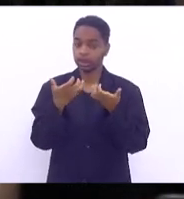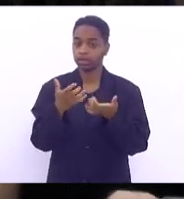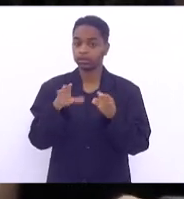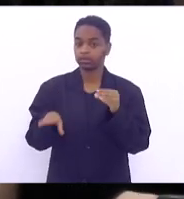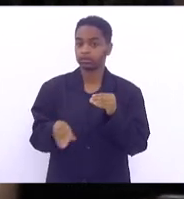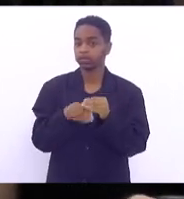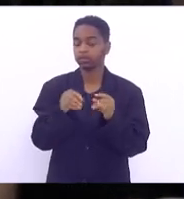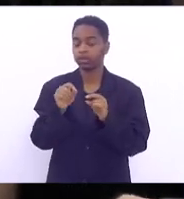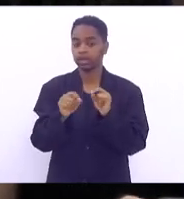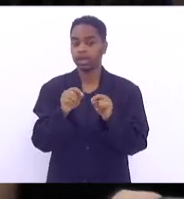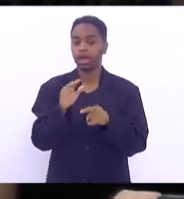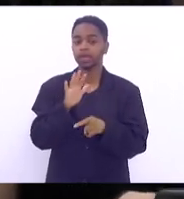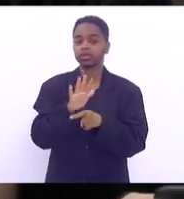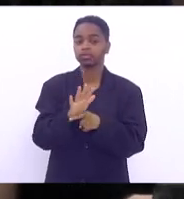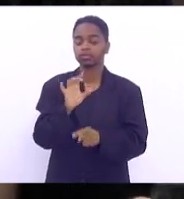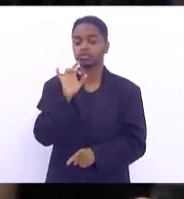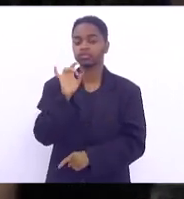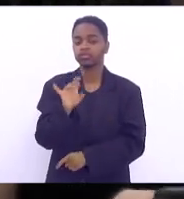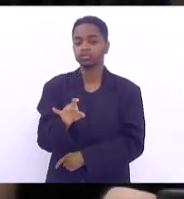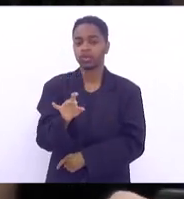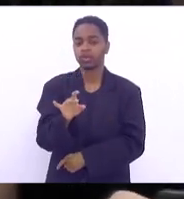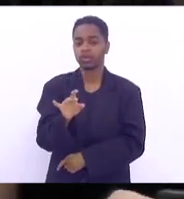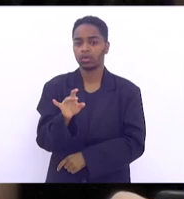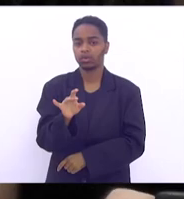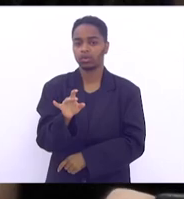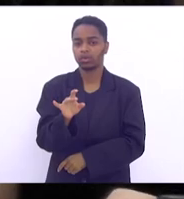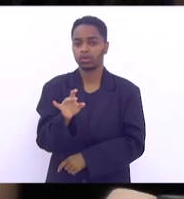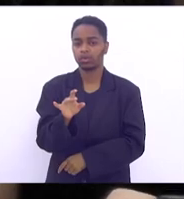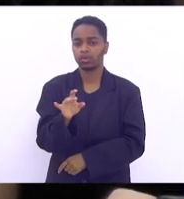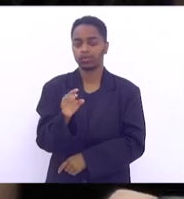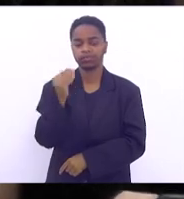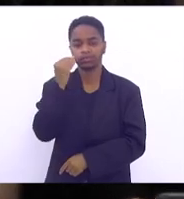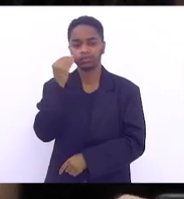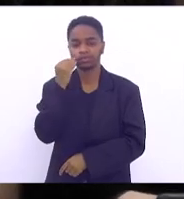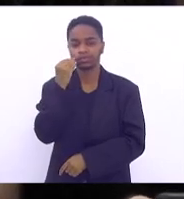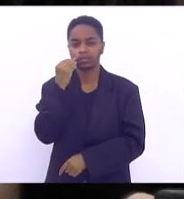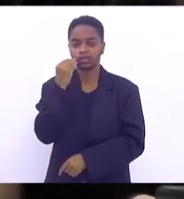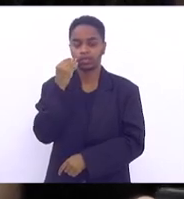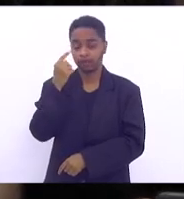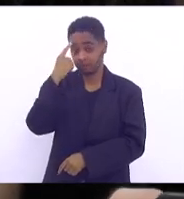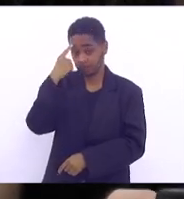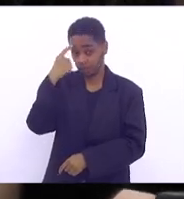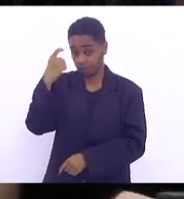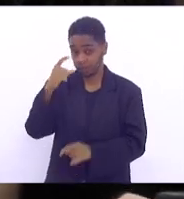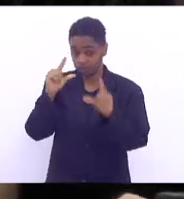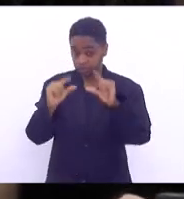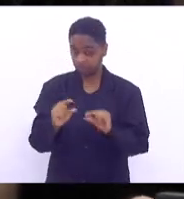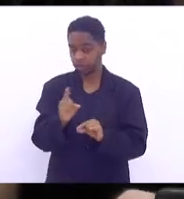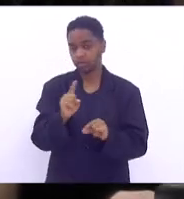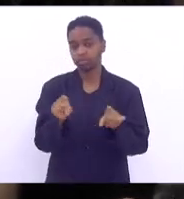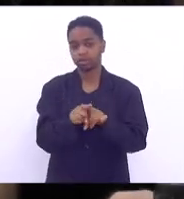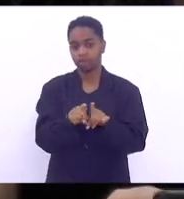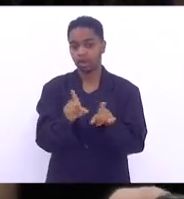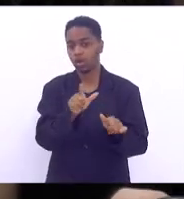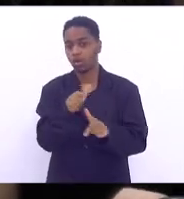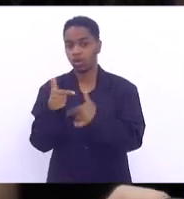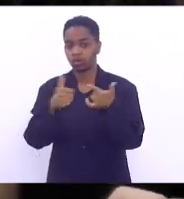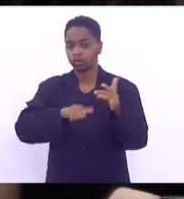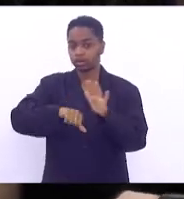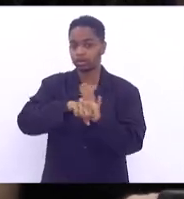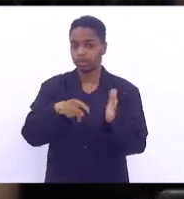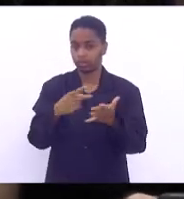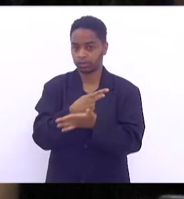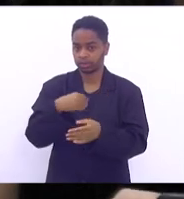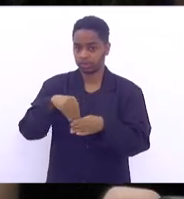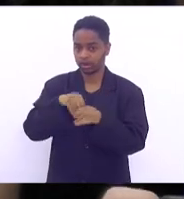que serve não só para combater violência de briga de torcida, mas para outros delitos que são